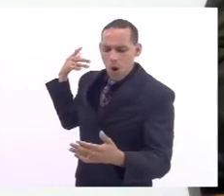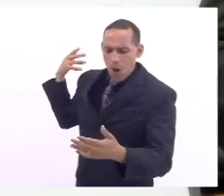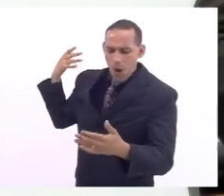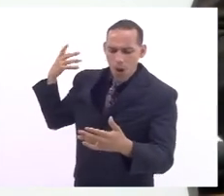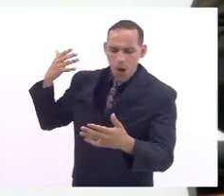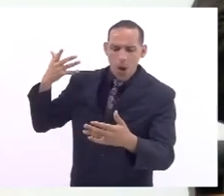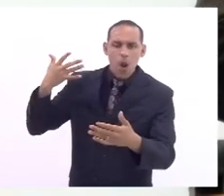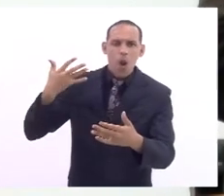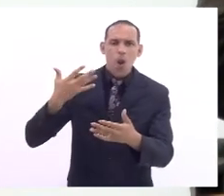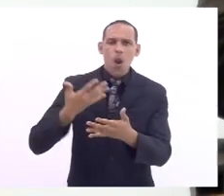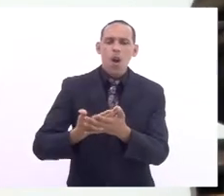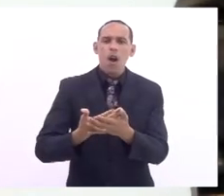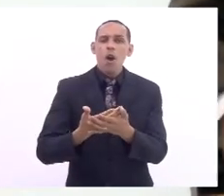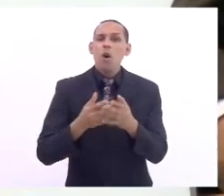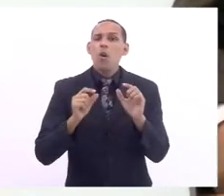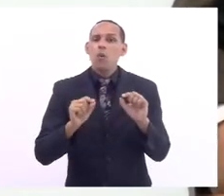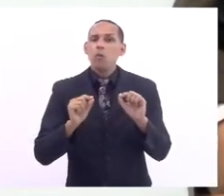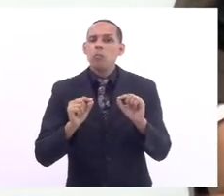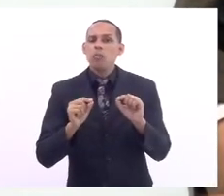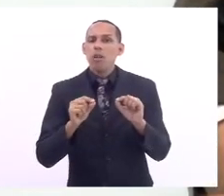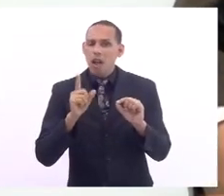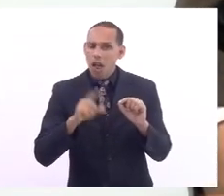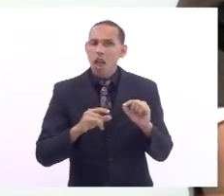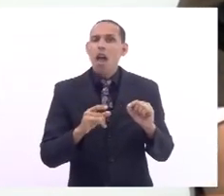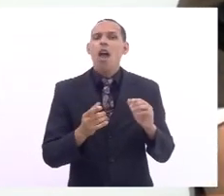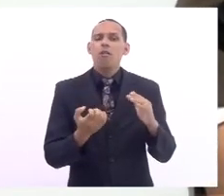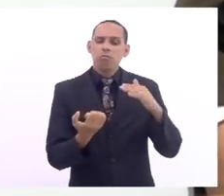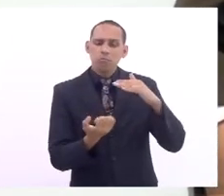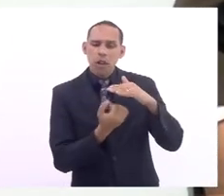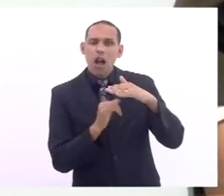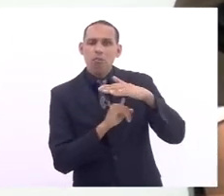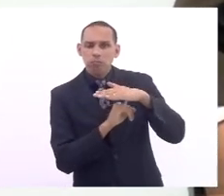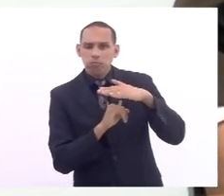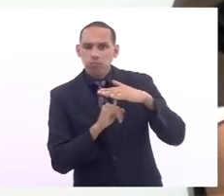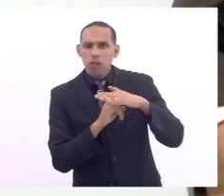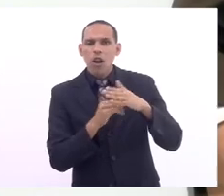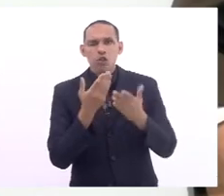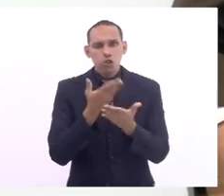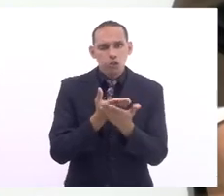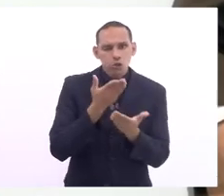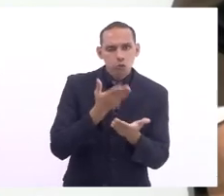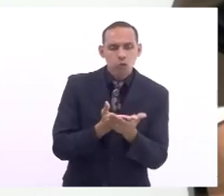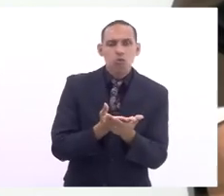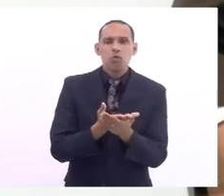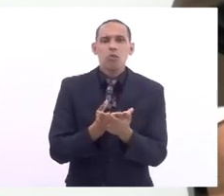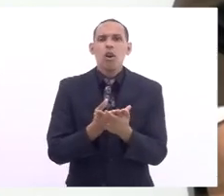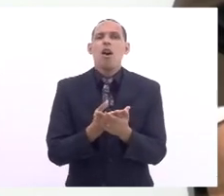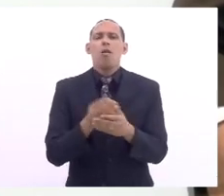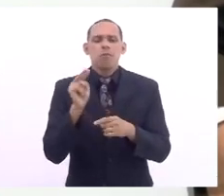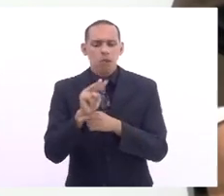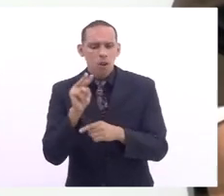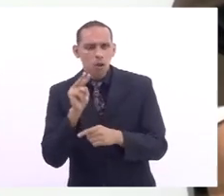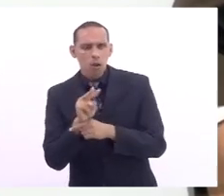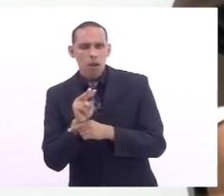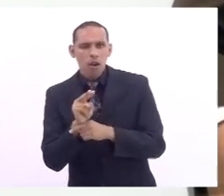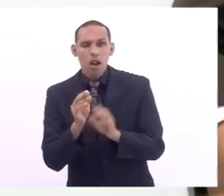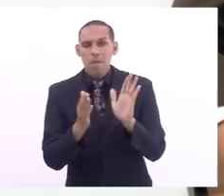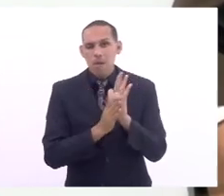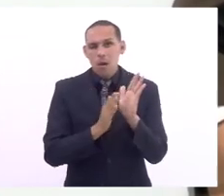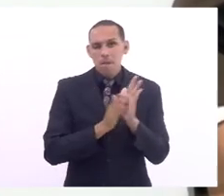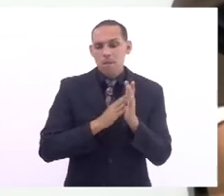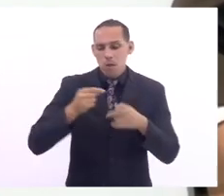como uma organização sim de estudo de monitoramento e depois proposição de políticas públicas né É muito bom